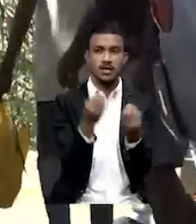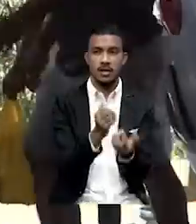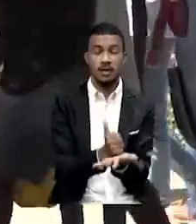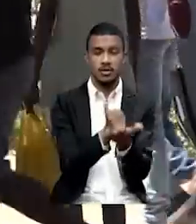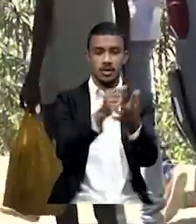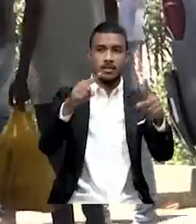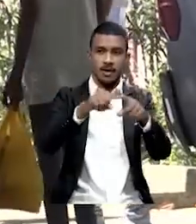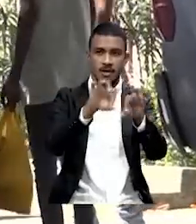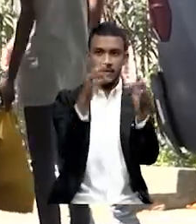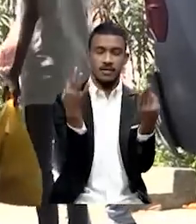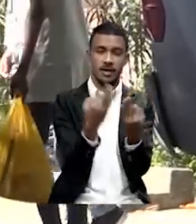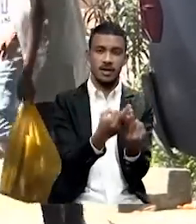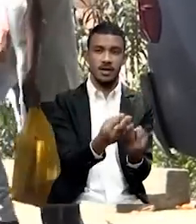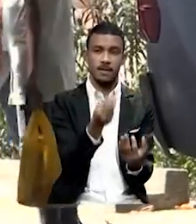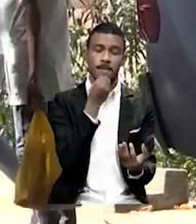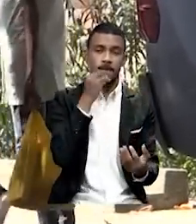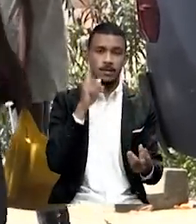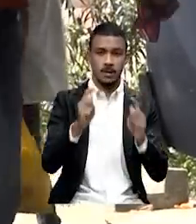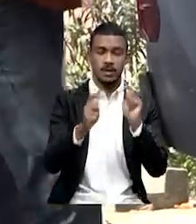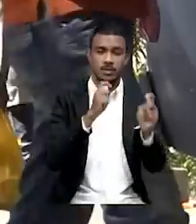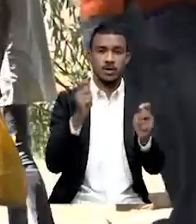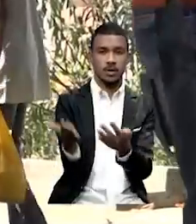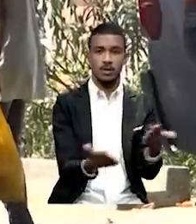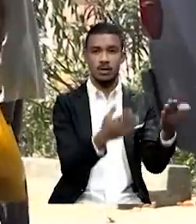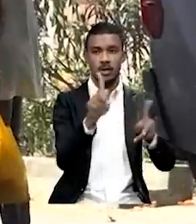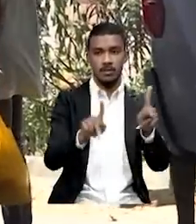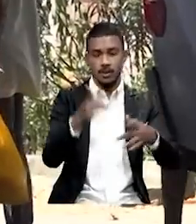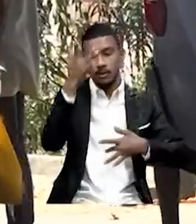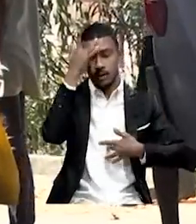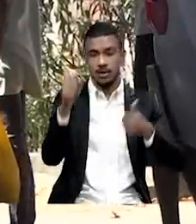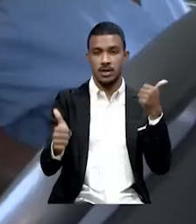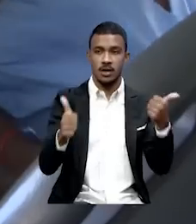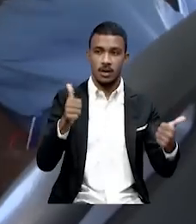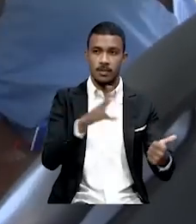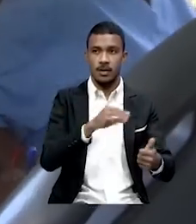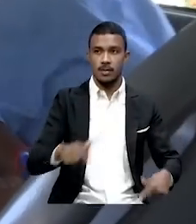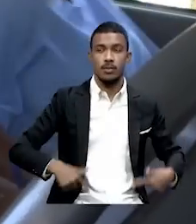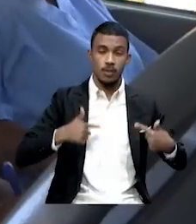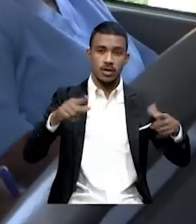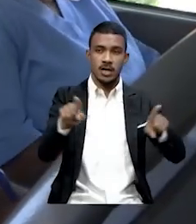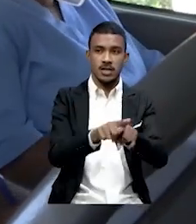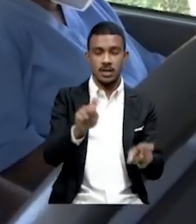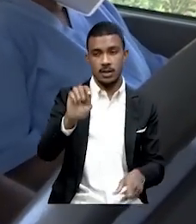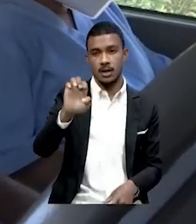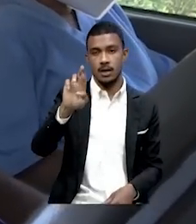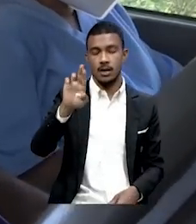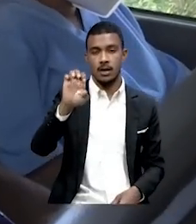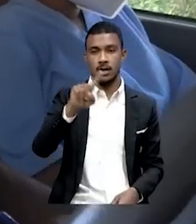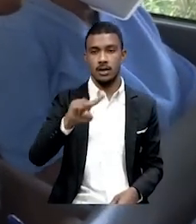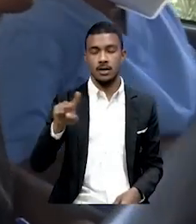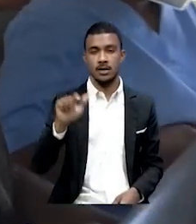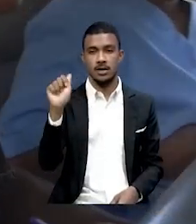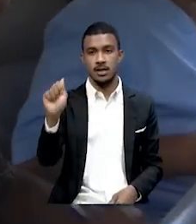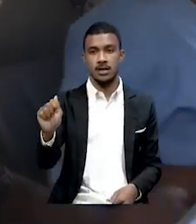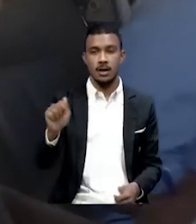fatin aihan no transporte horitula paciente sira ne be konisan Moris hane sang Teresa hodi ba consulte